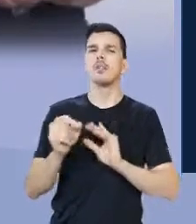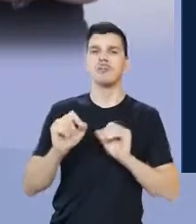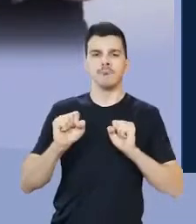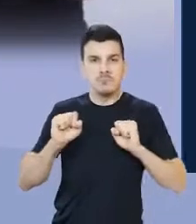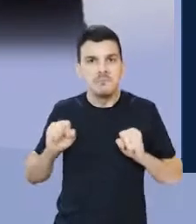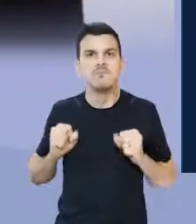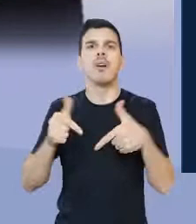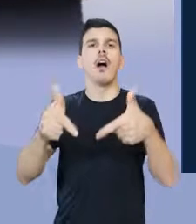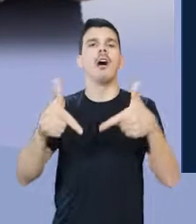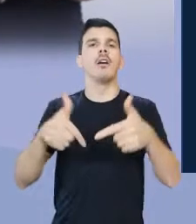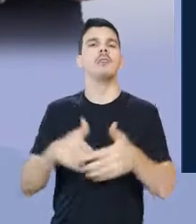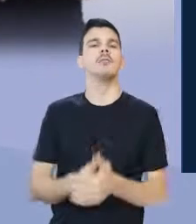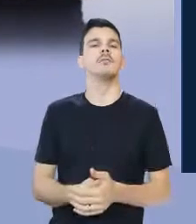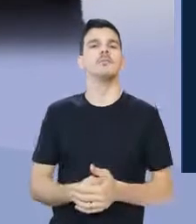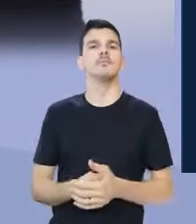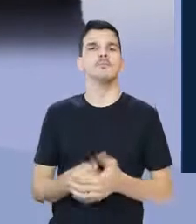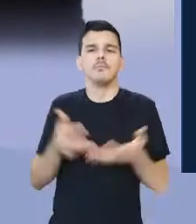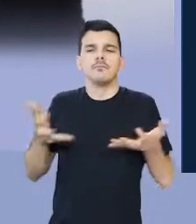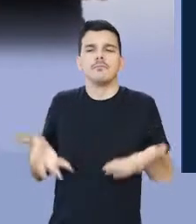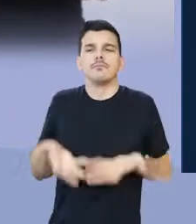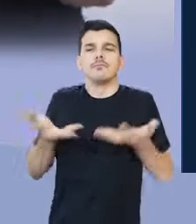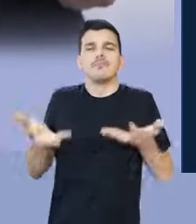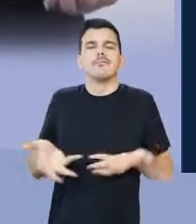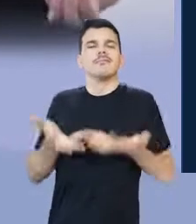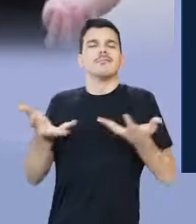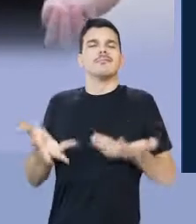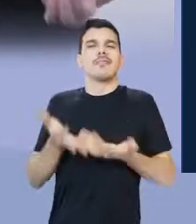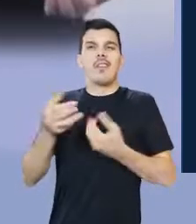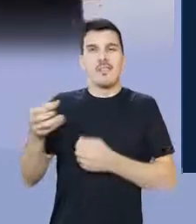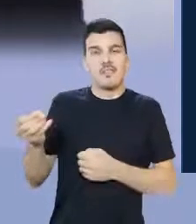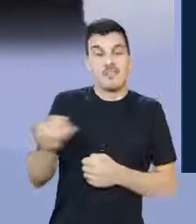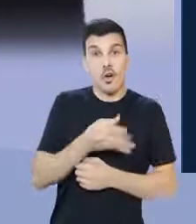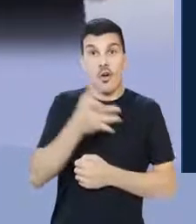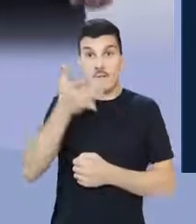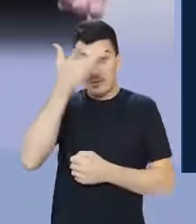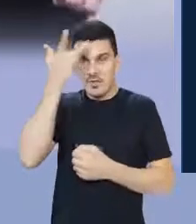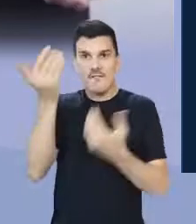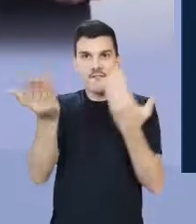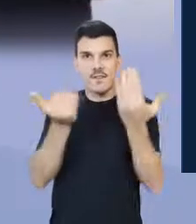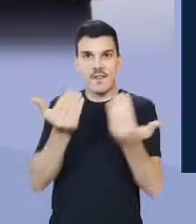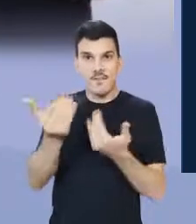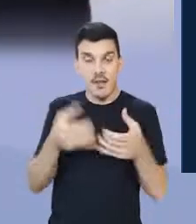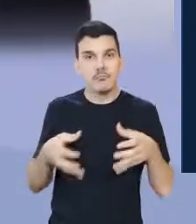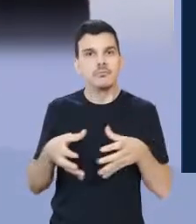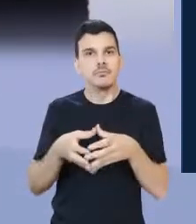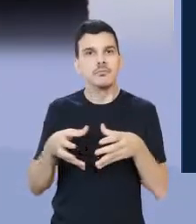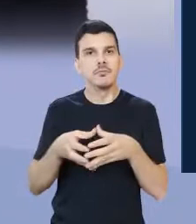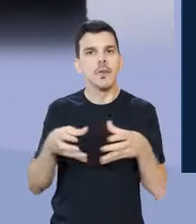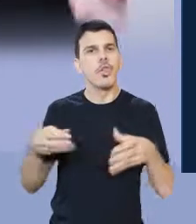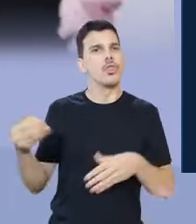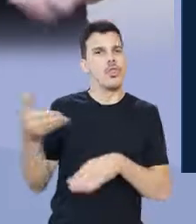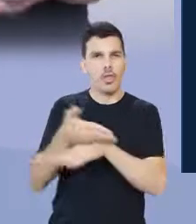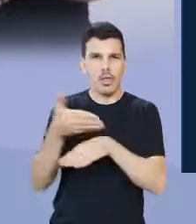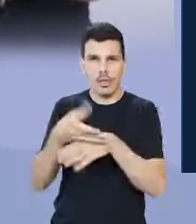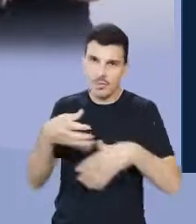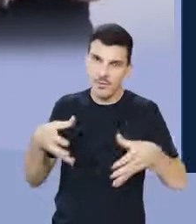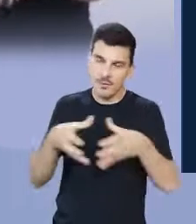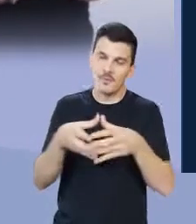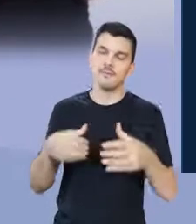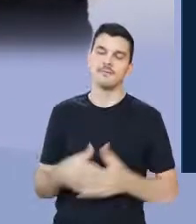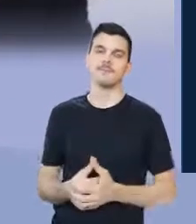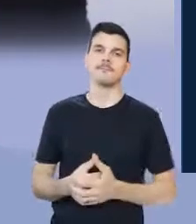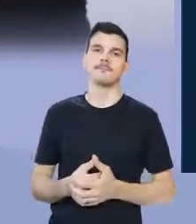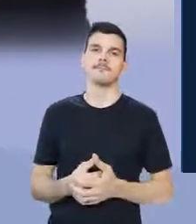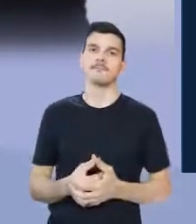propor a reação, vai inspirar novas pessoas, inspirar novas